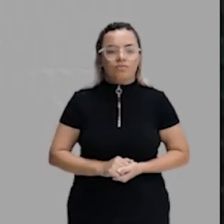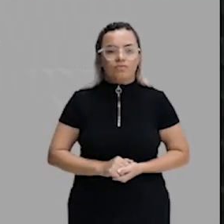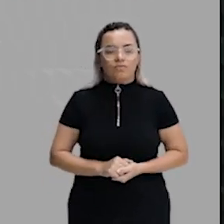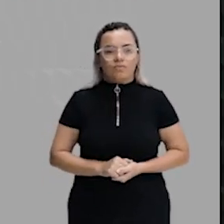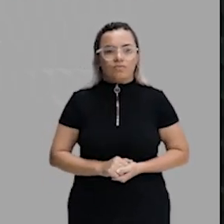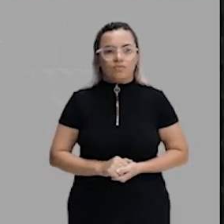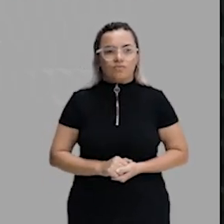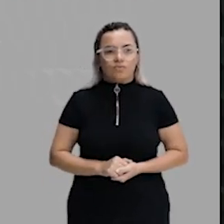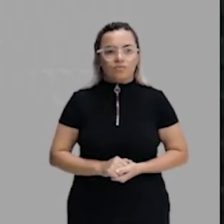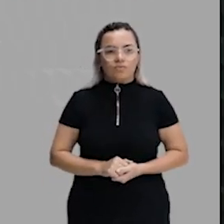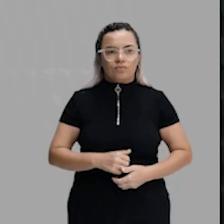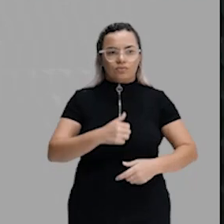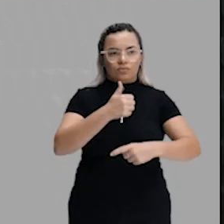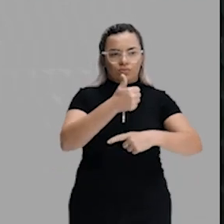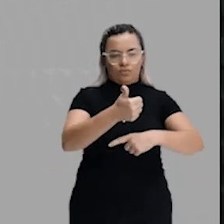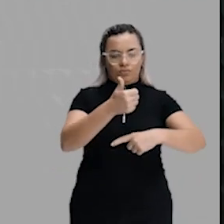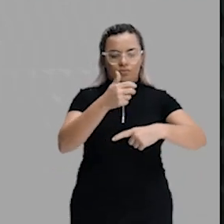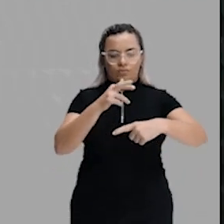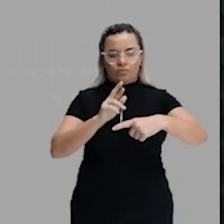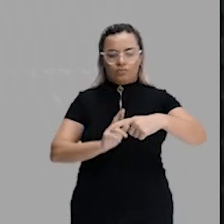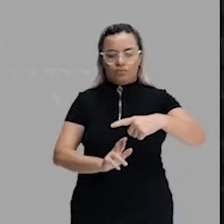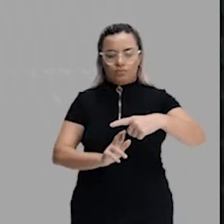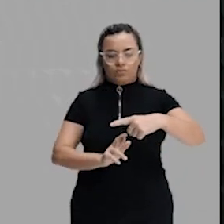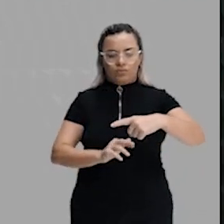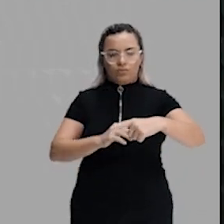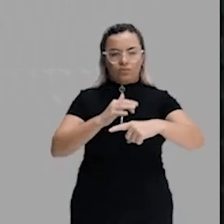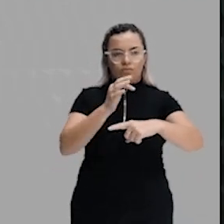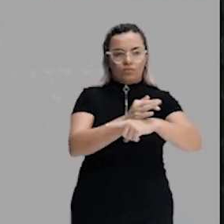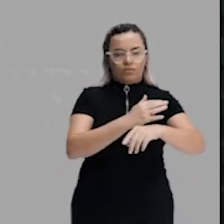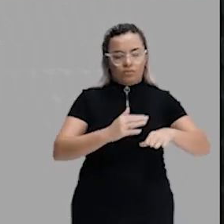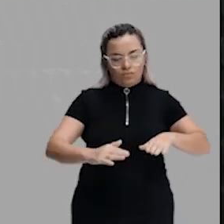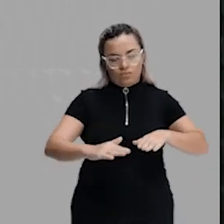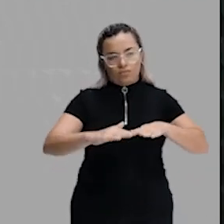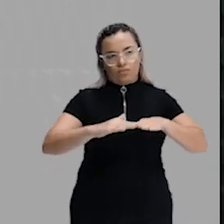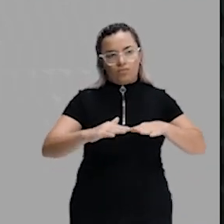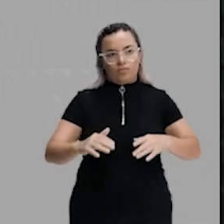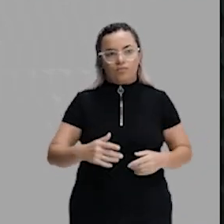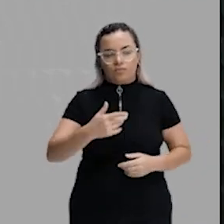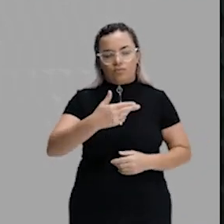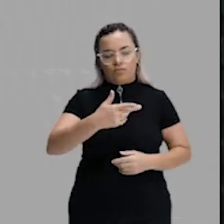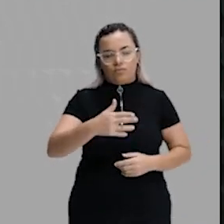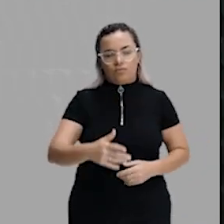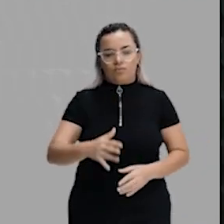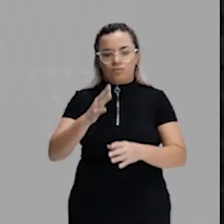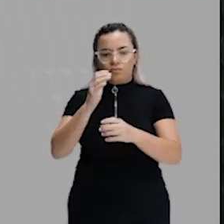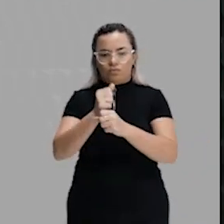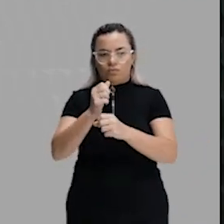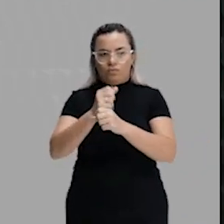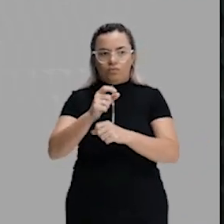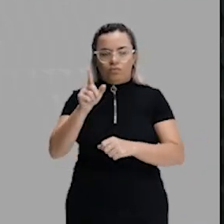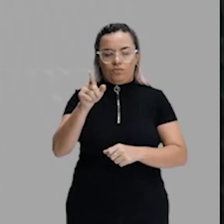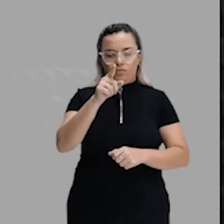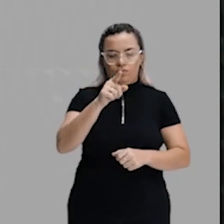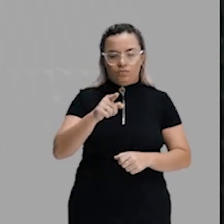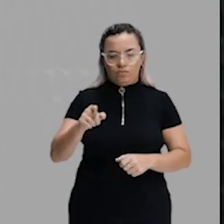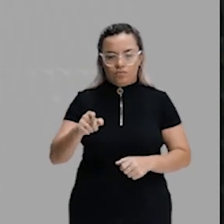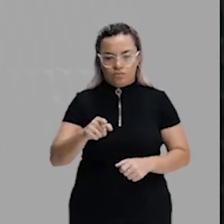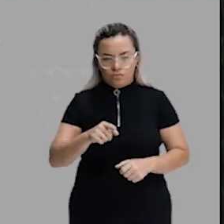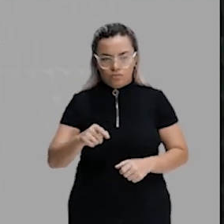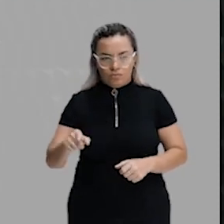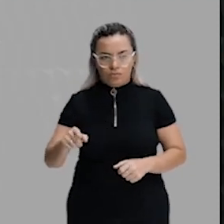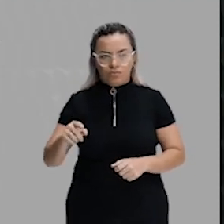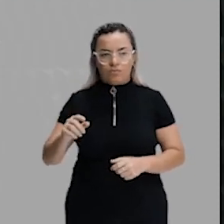O inverso do resistor equivalente ele vai ser igual ao somatório do inverso dos